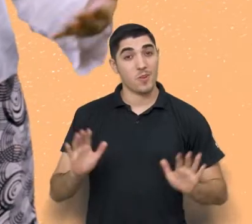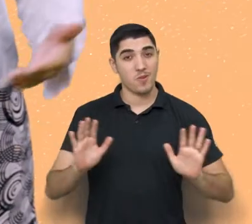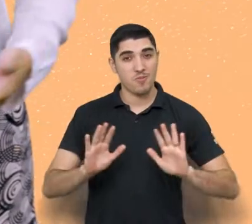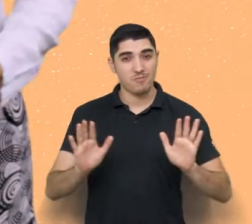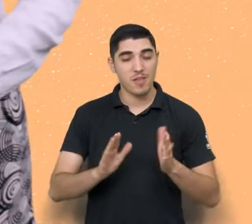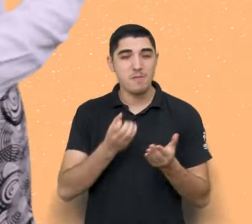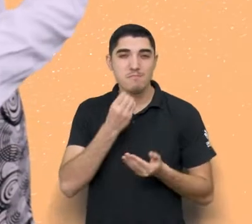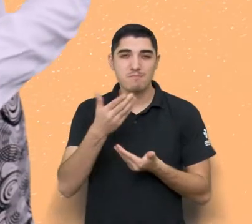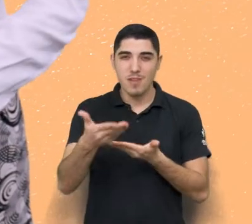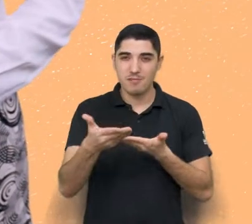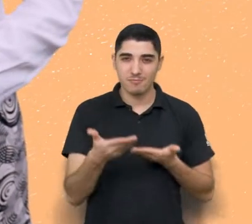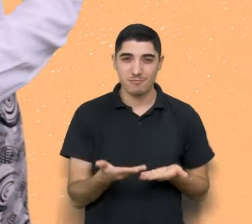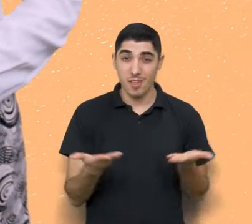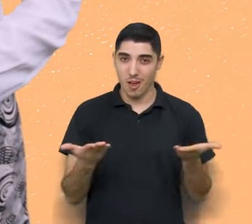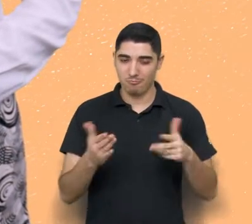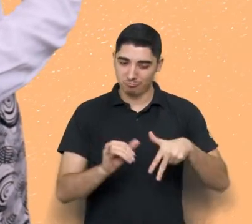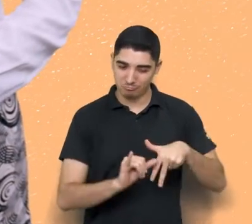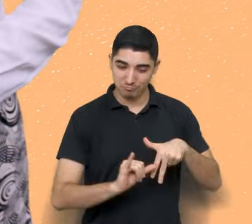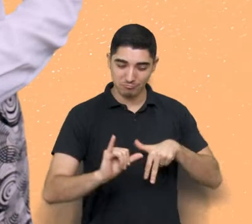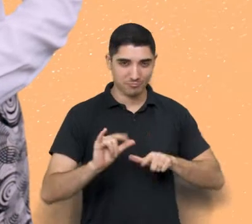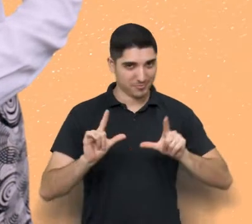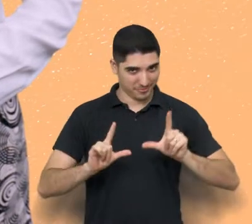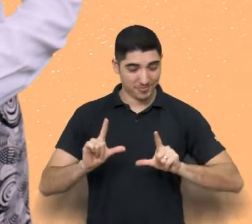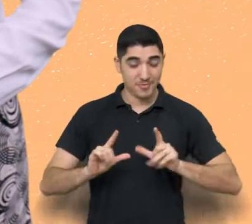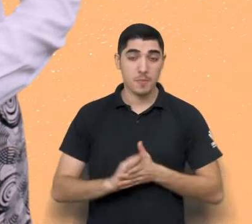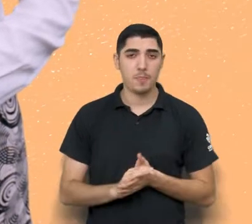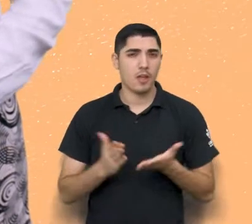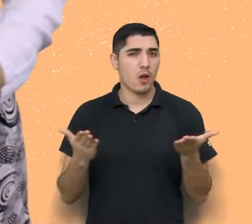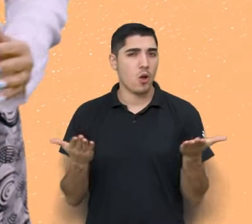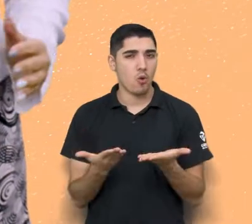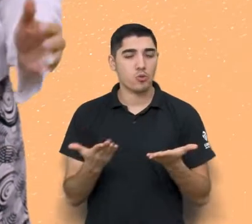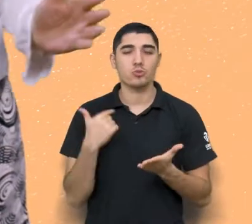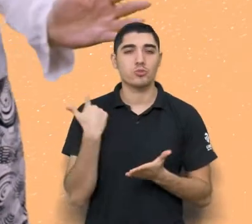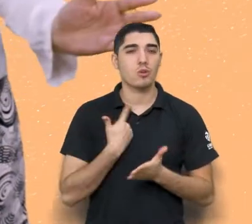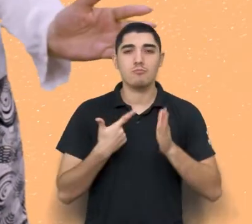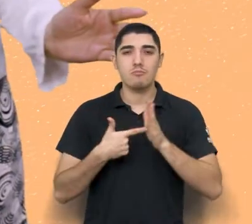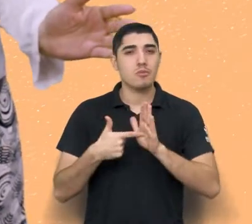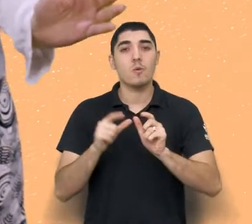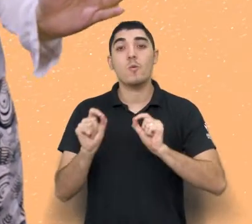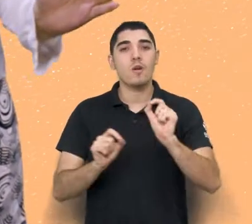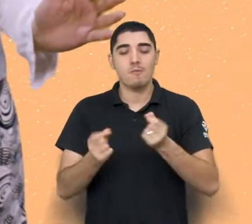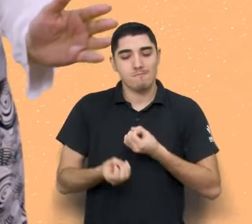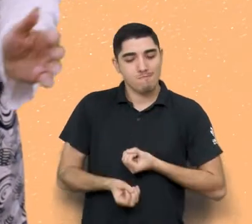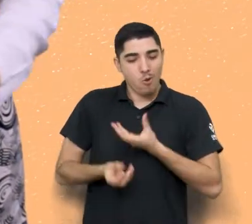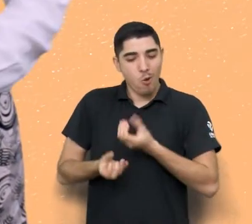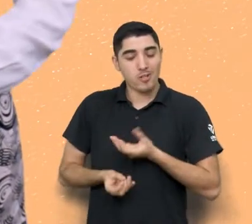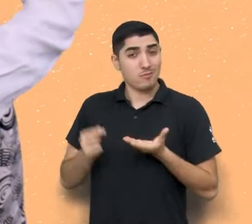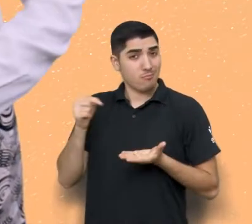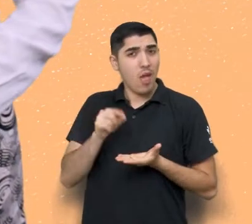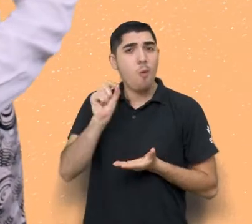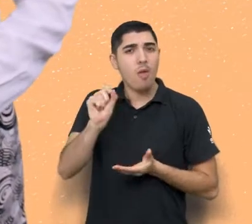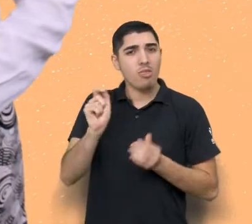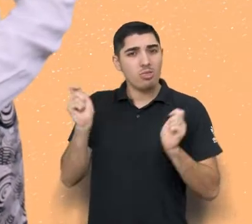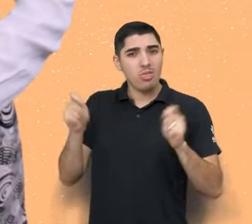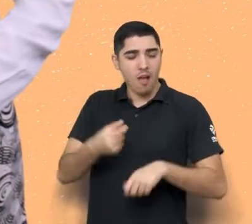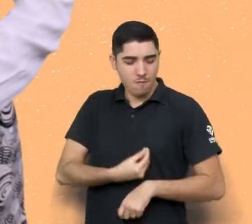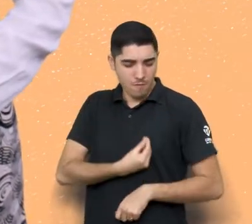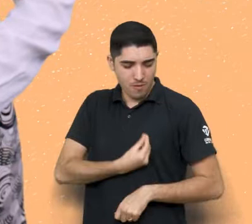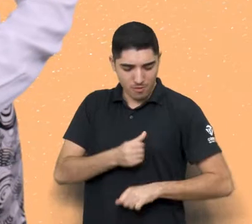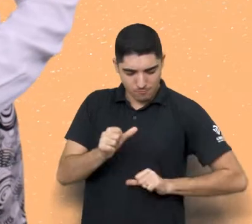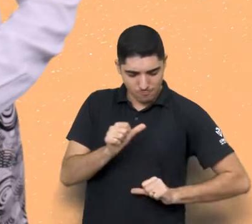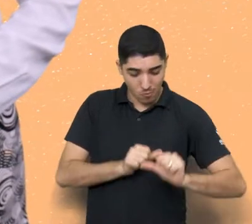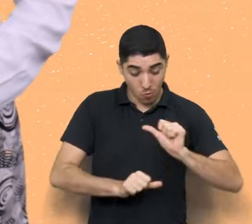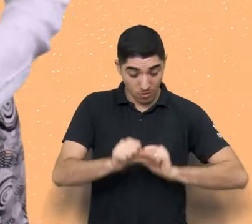Olá, seja bem-vindo ao Com a Palavra. Hoje o nosso programa destaca a poesia como caminho transformador. Um